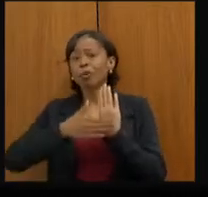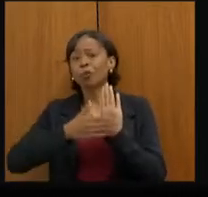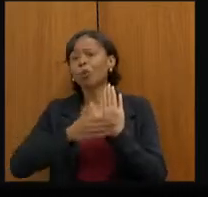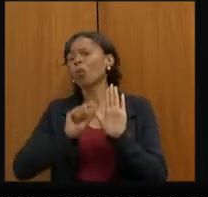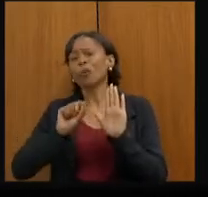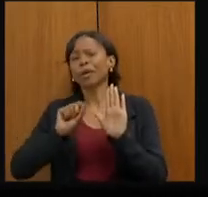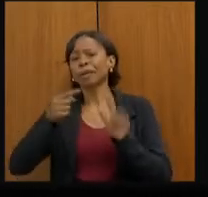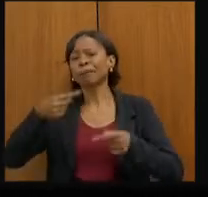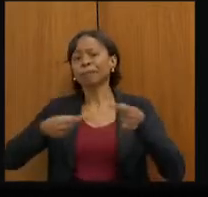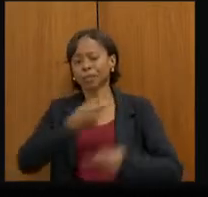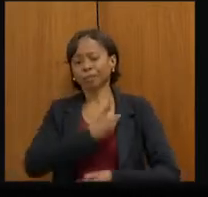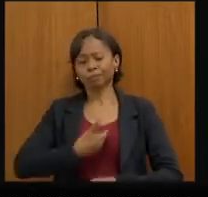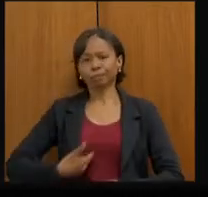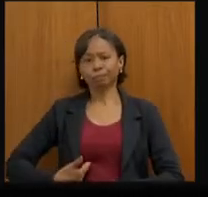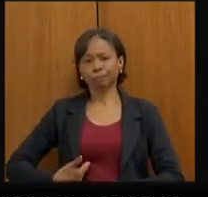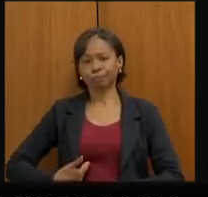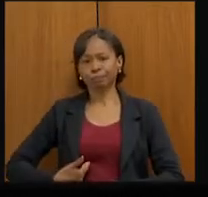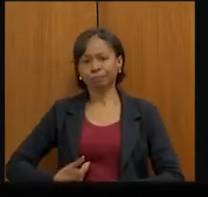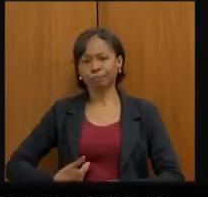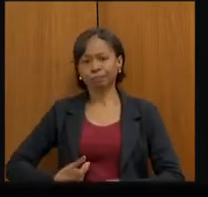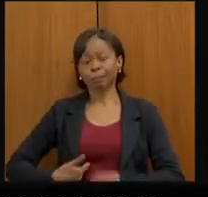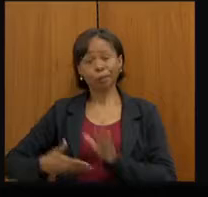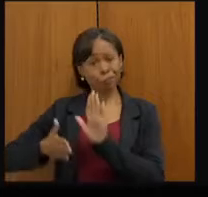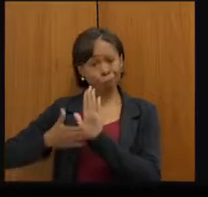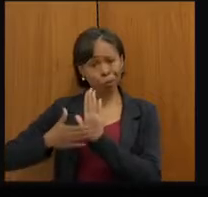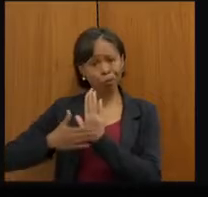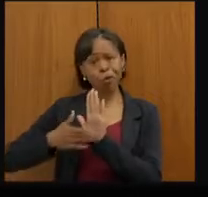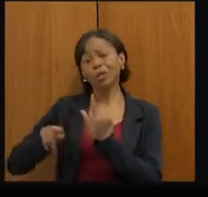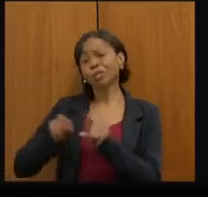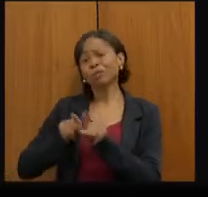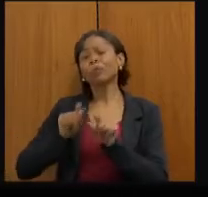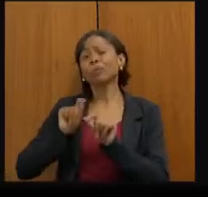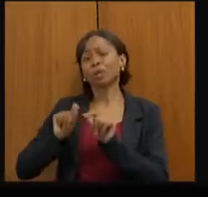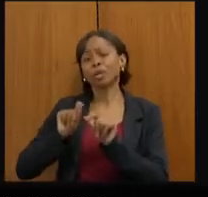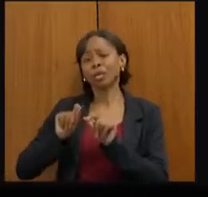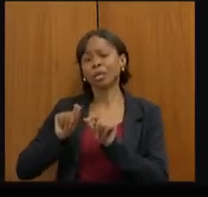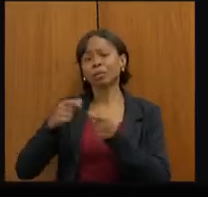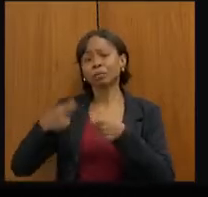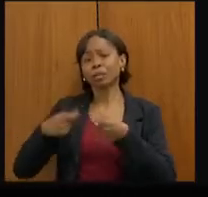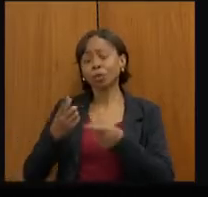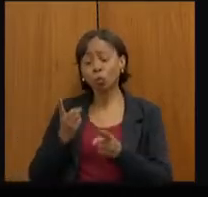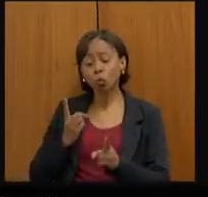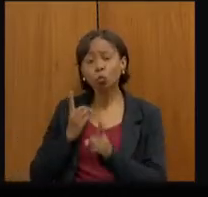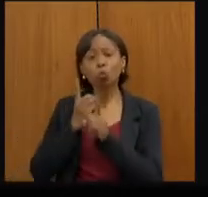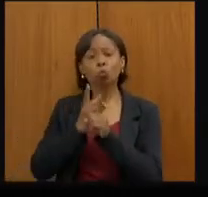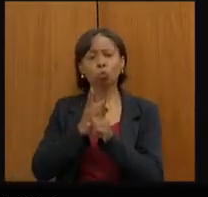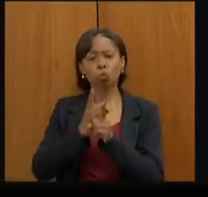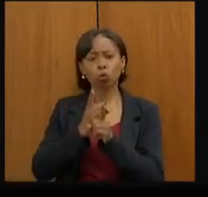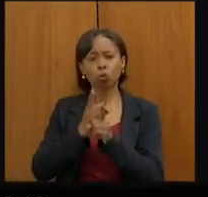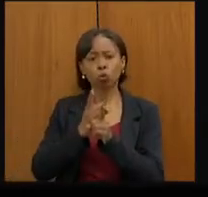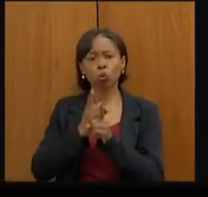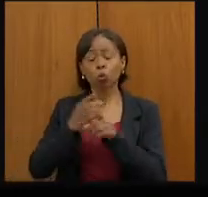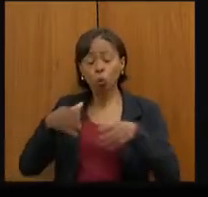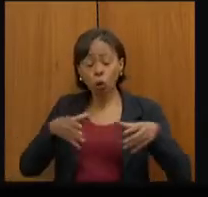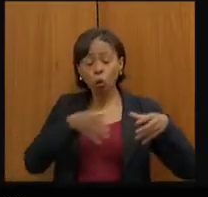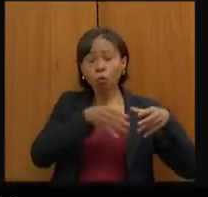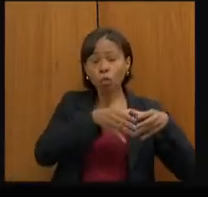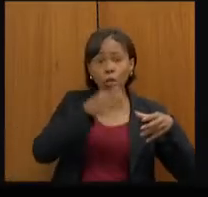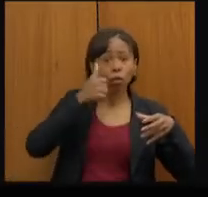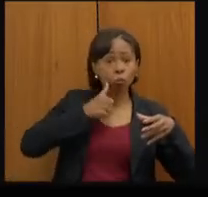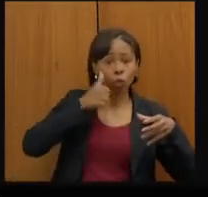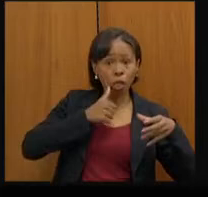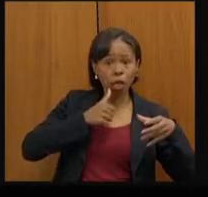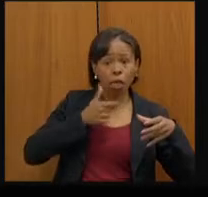se propõe também deputada que realizamos um encontro junto com a comissão da mulher com todas as